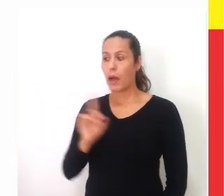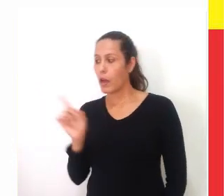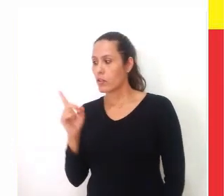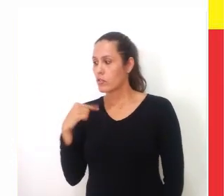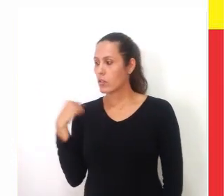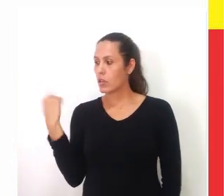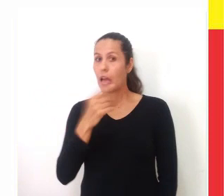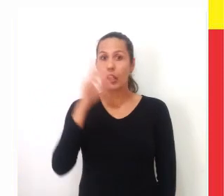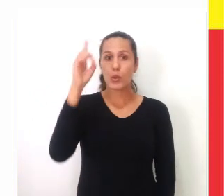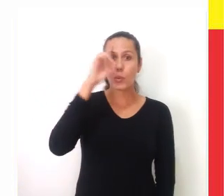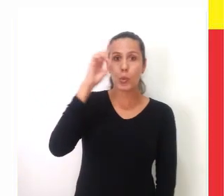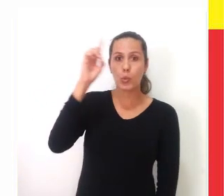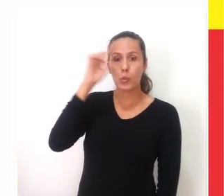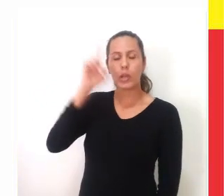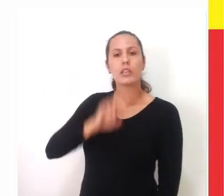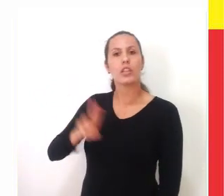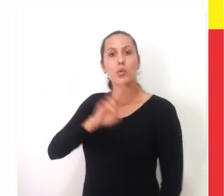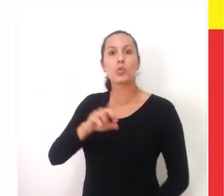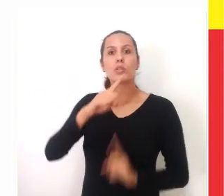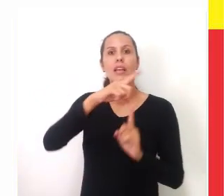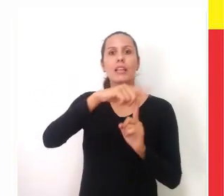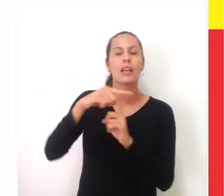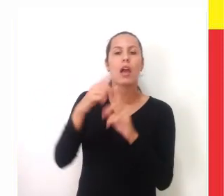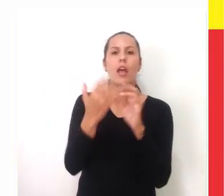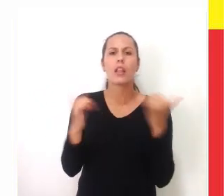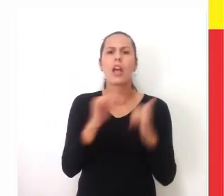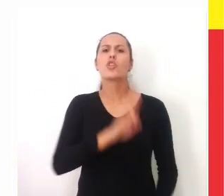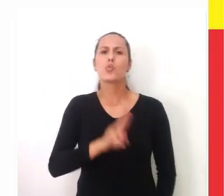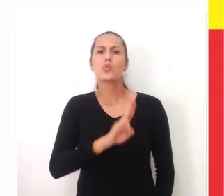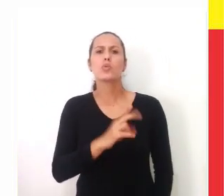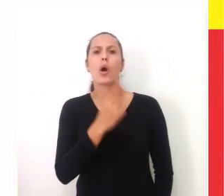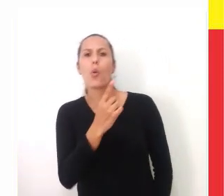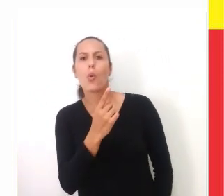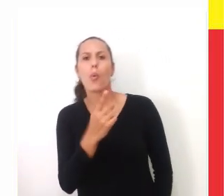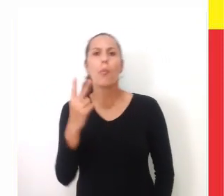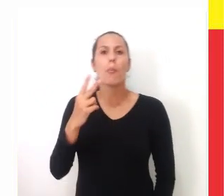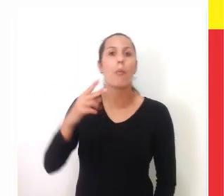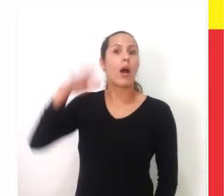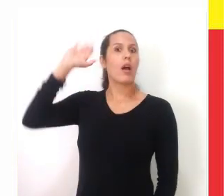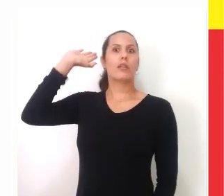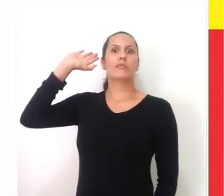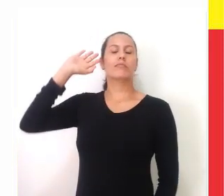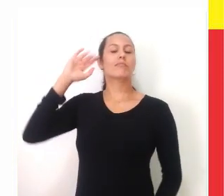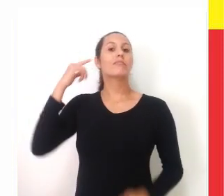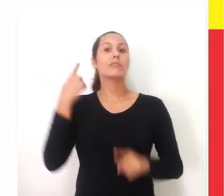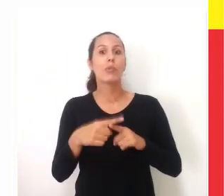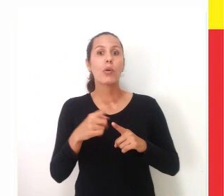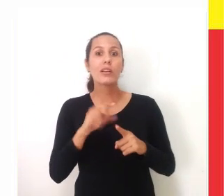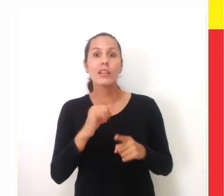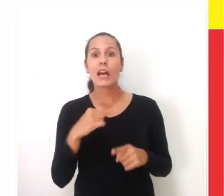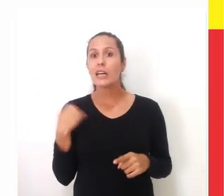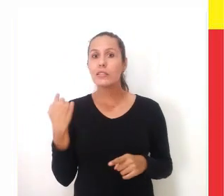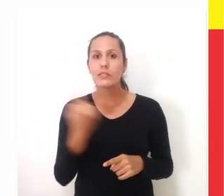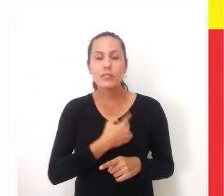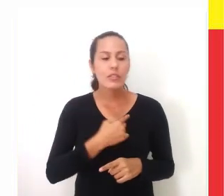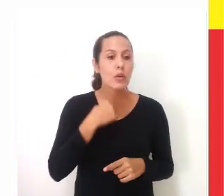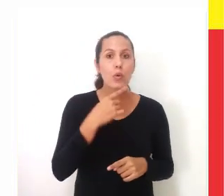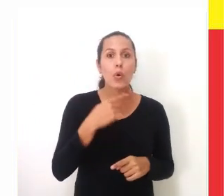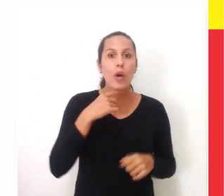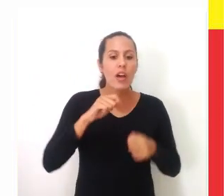dias utilizamos algum tipo de energia, ou mais de uma, porque senão